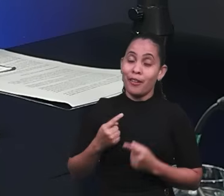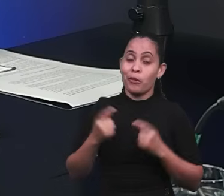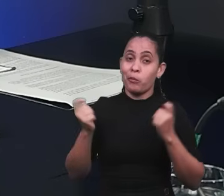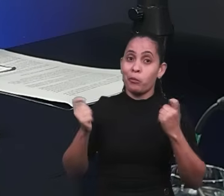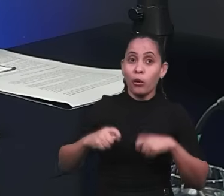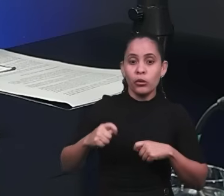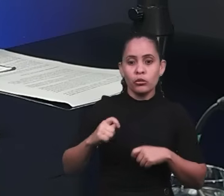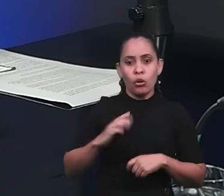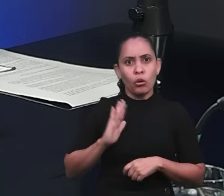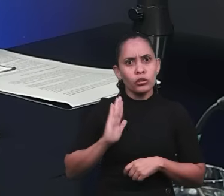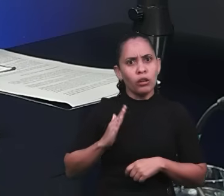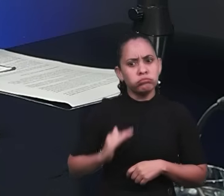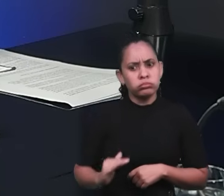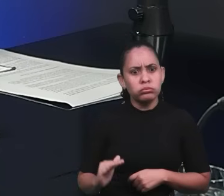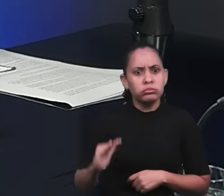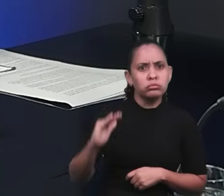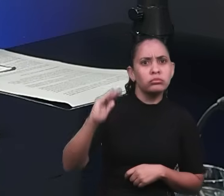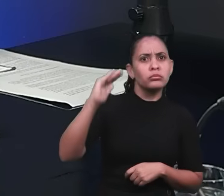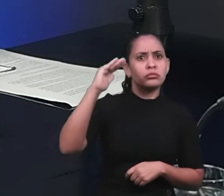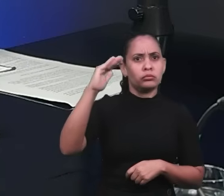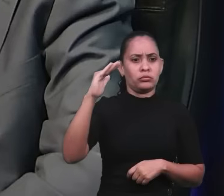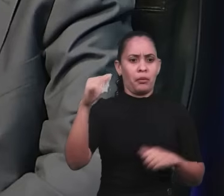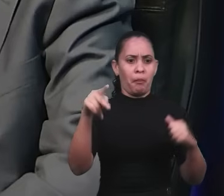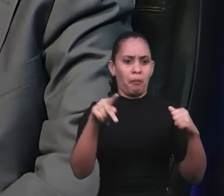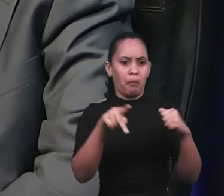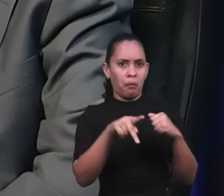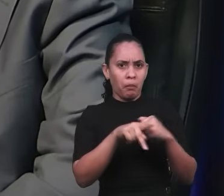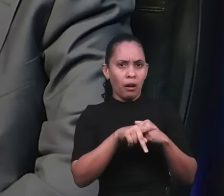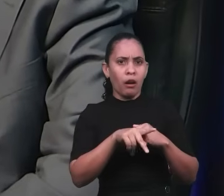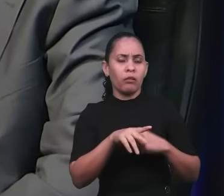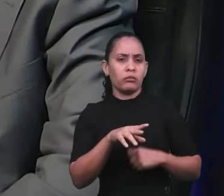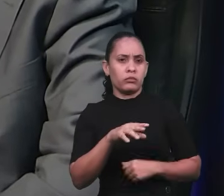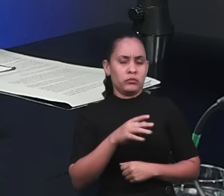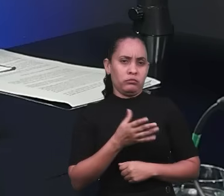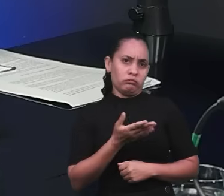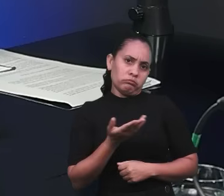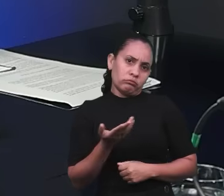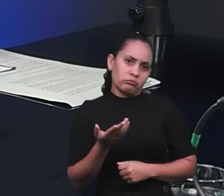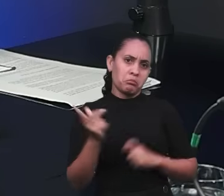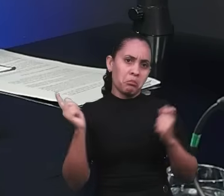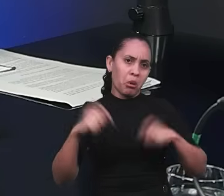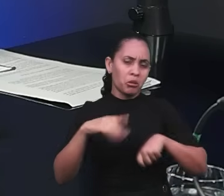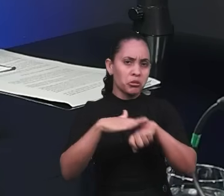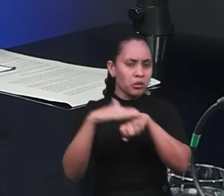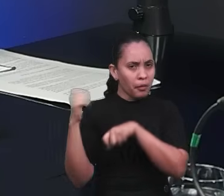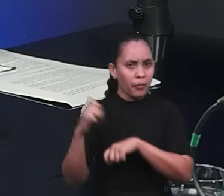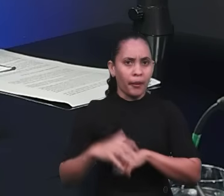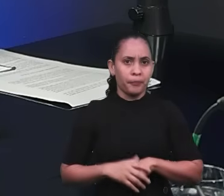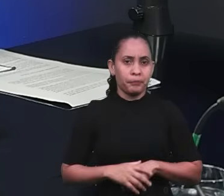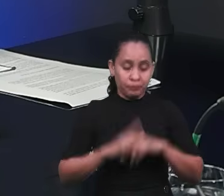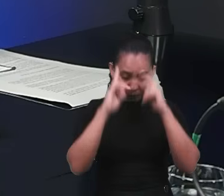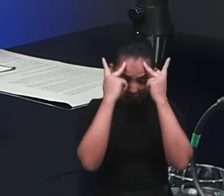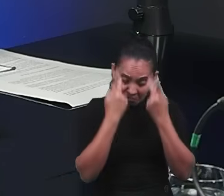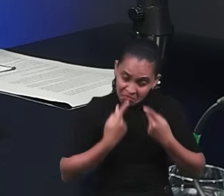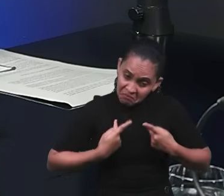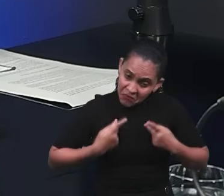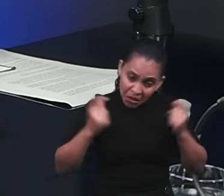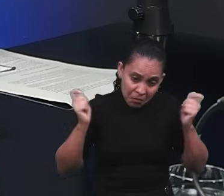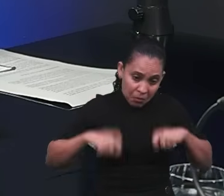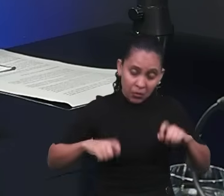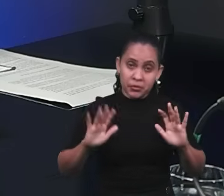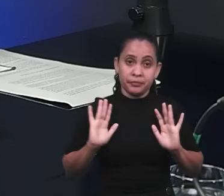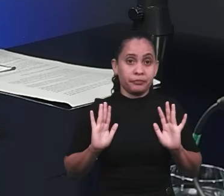como Paulo, o Saulo, né? Amém. Então, Deus chama um homem, e no